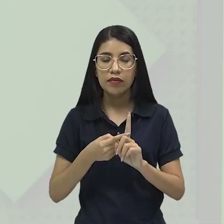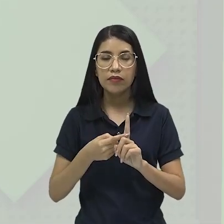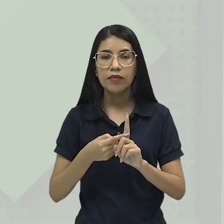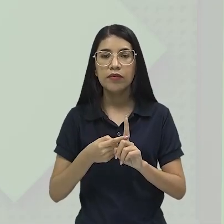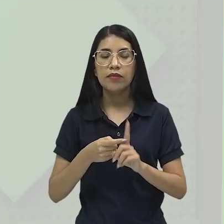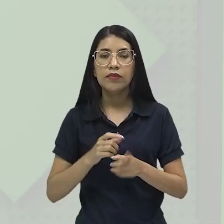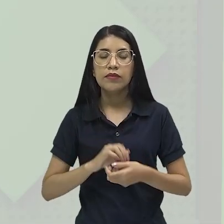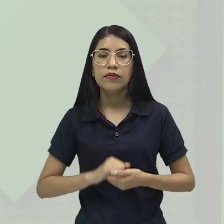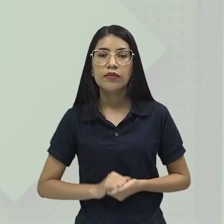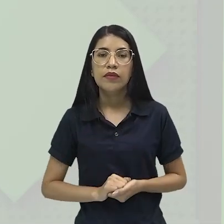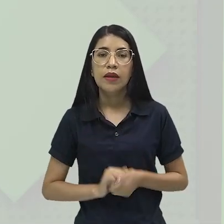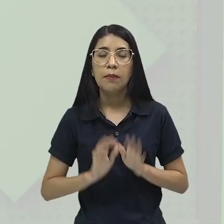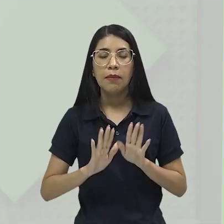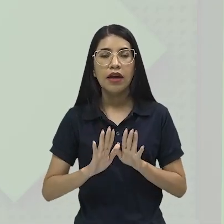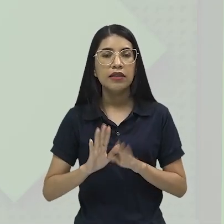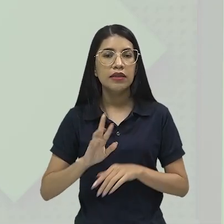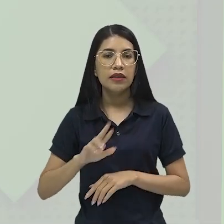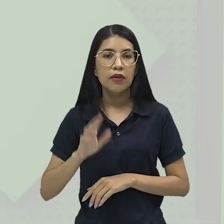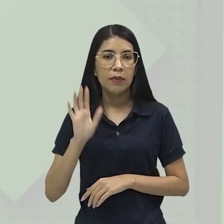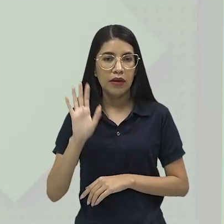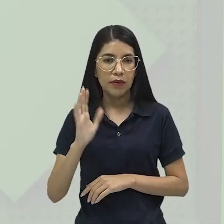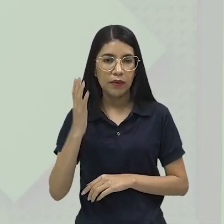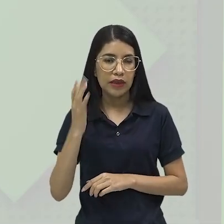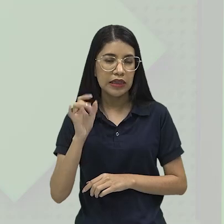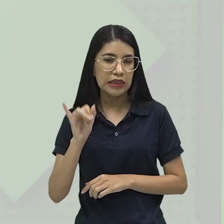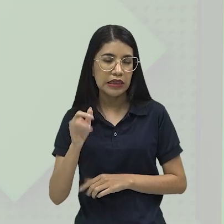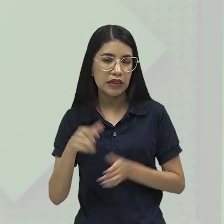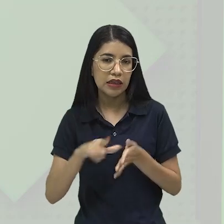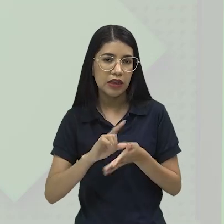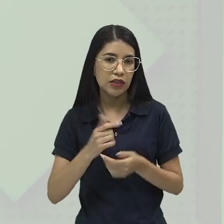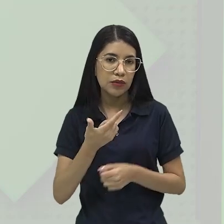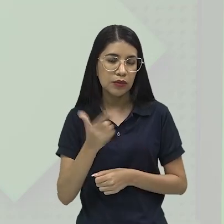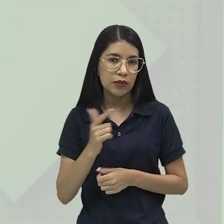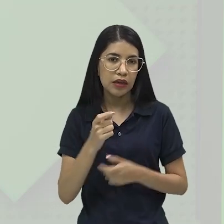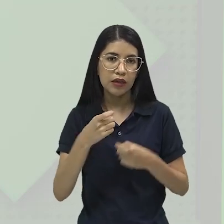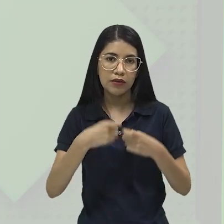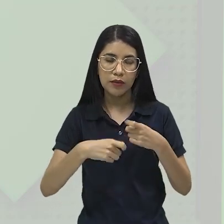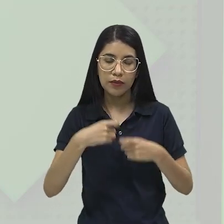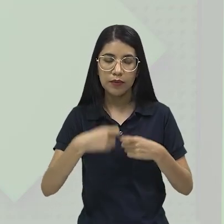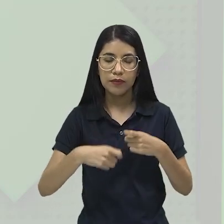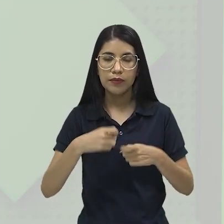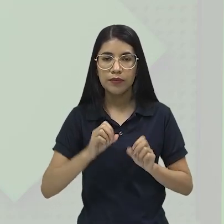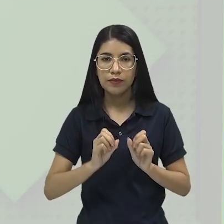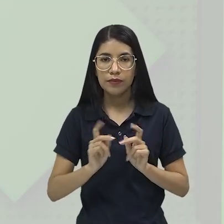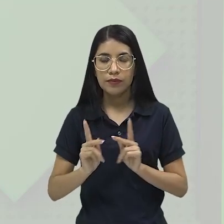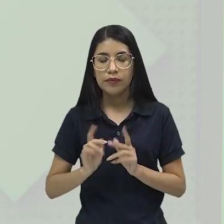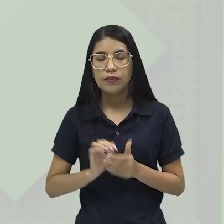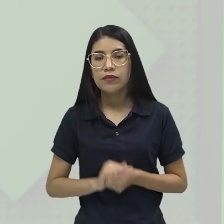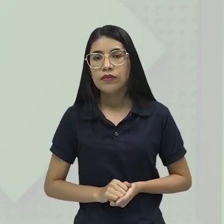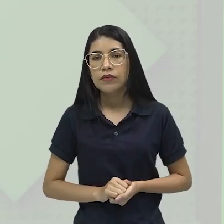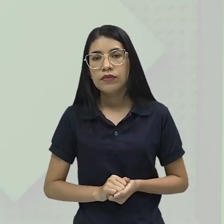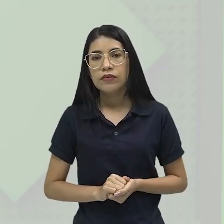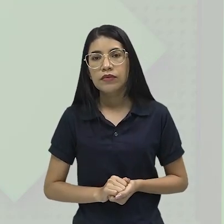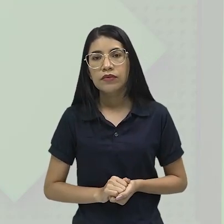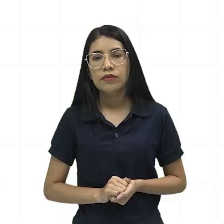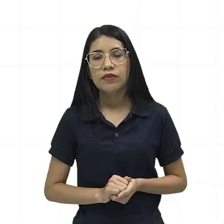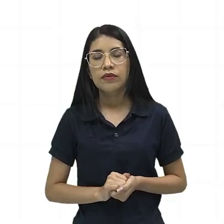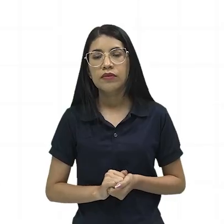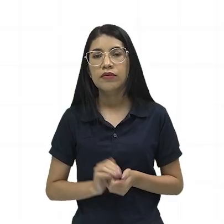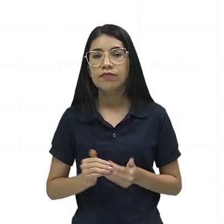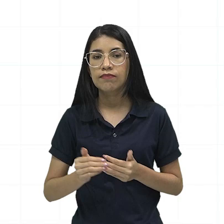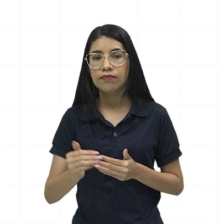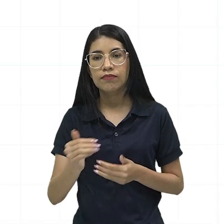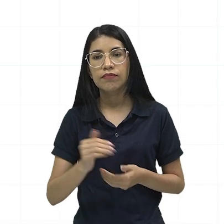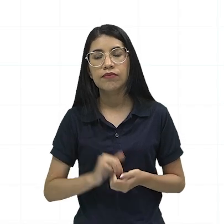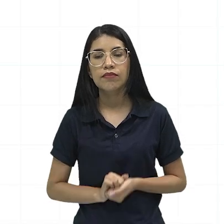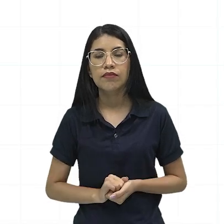uma criança. Claro que isso não vai acontecer se antes não houve uma relação sexual, certo? Bom, a gente vai aí